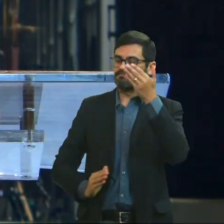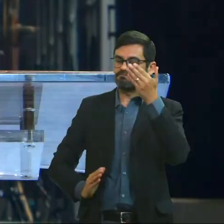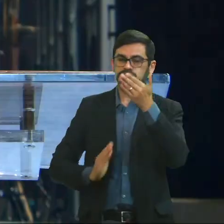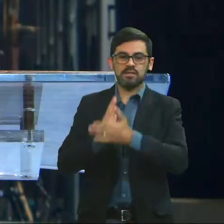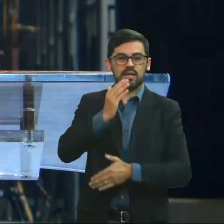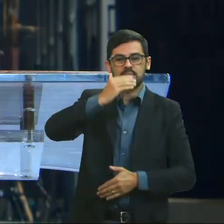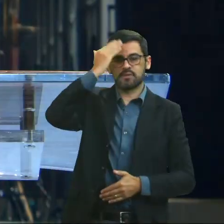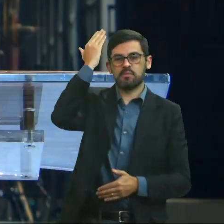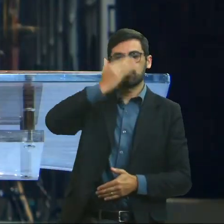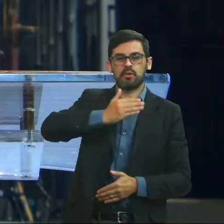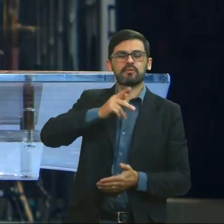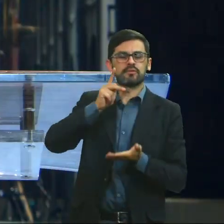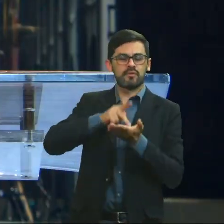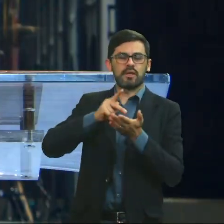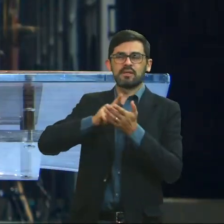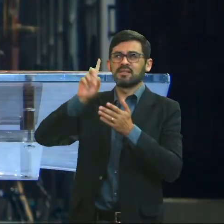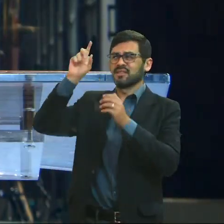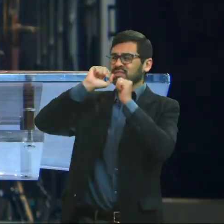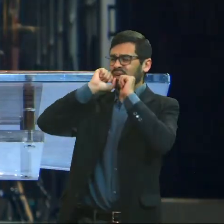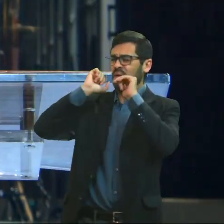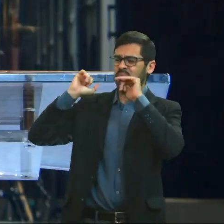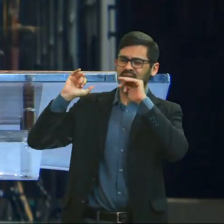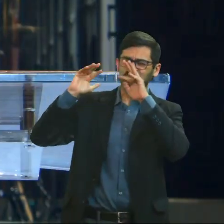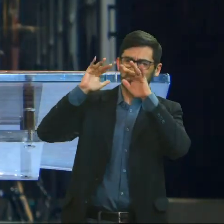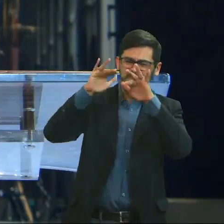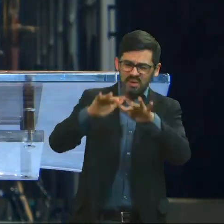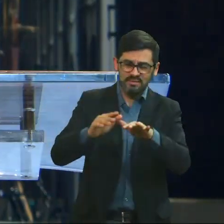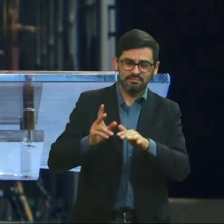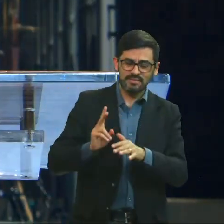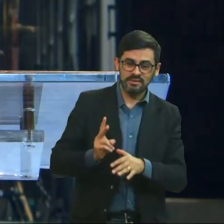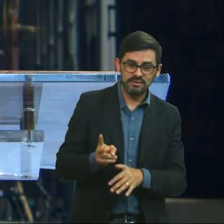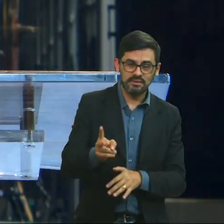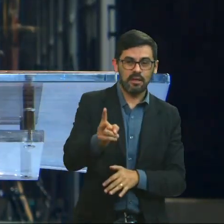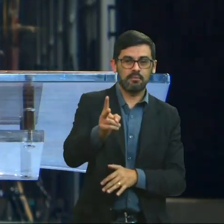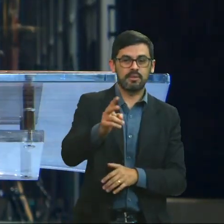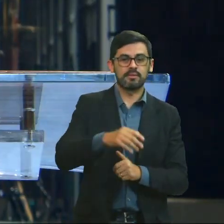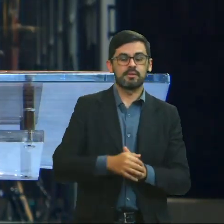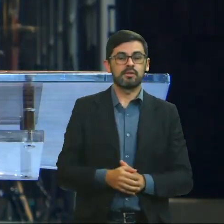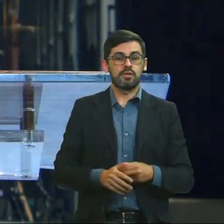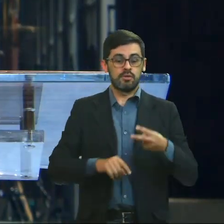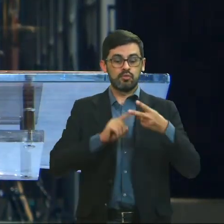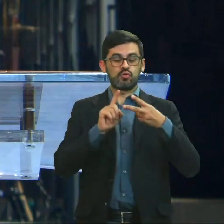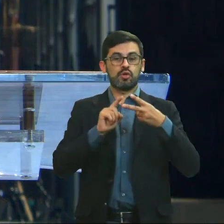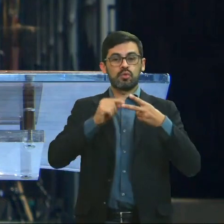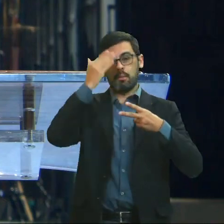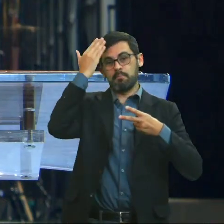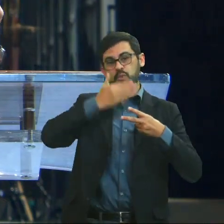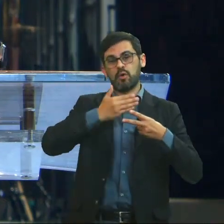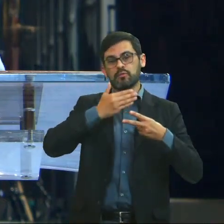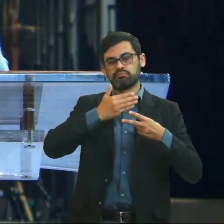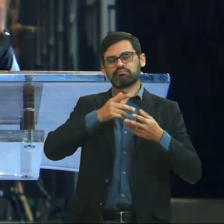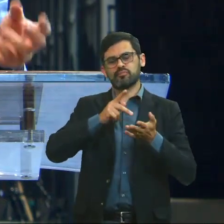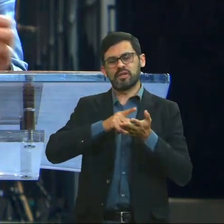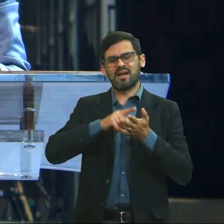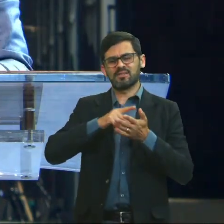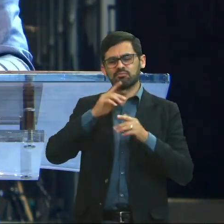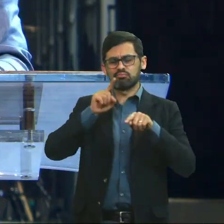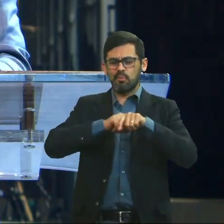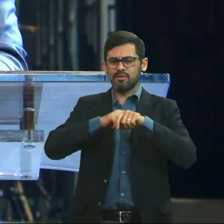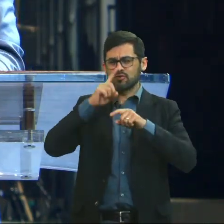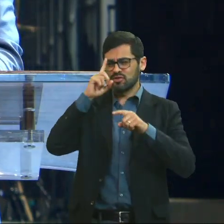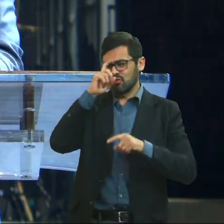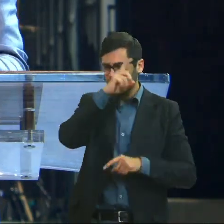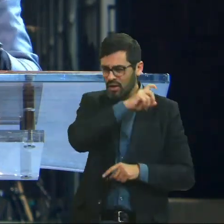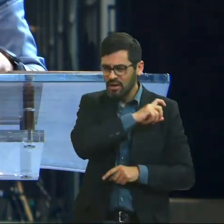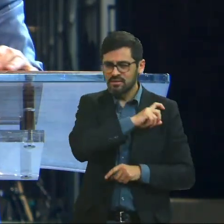E aí o favor de Deus não vai cessar na sua casa. Segundo teste, teste das provas, das dificuldades da